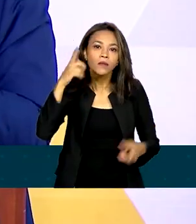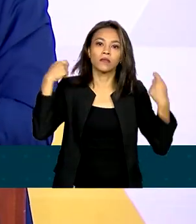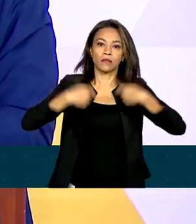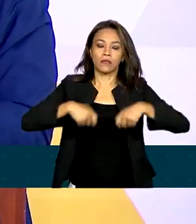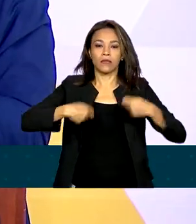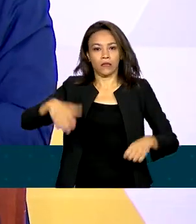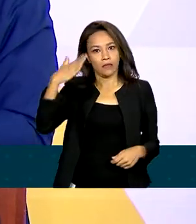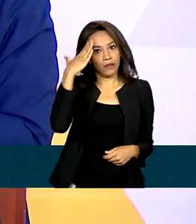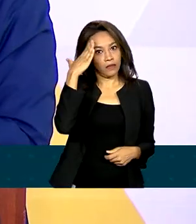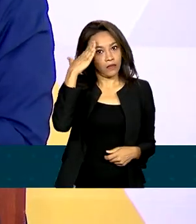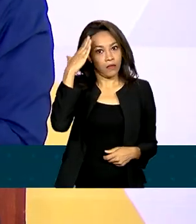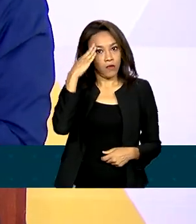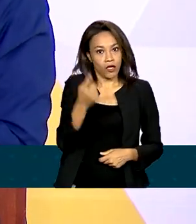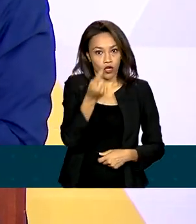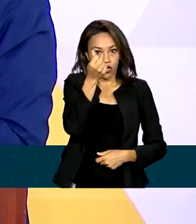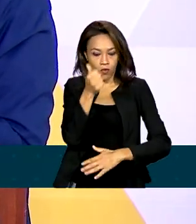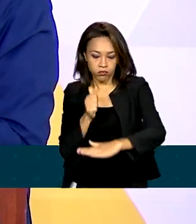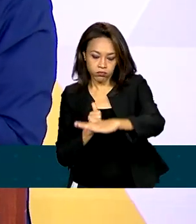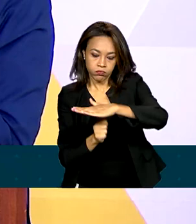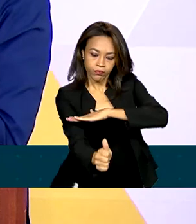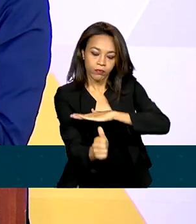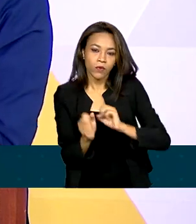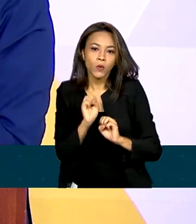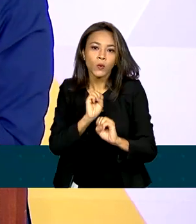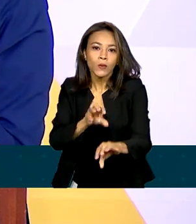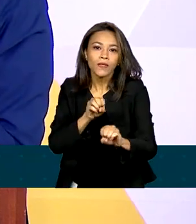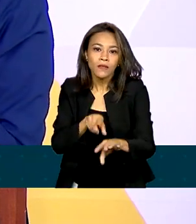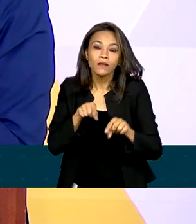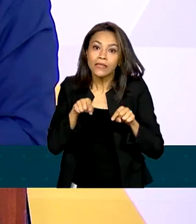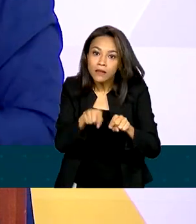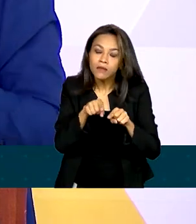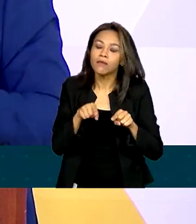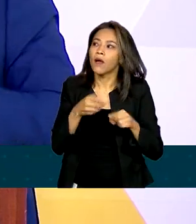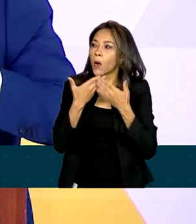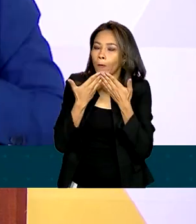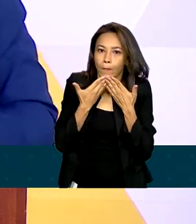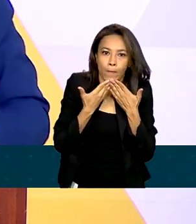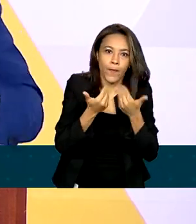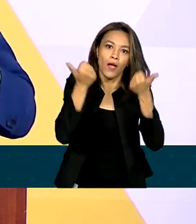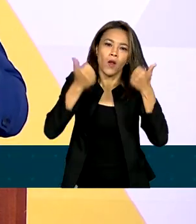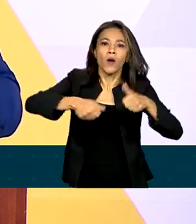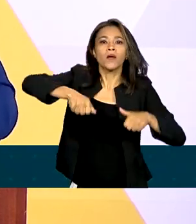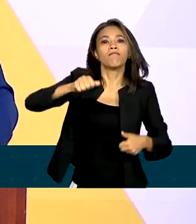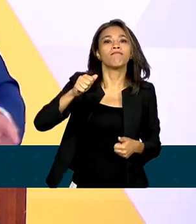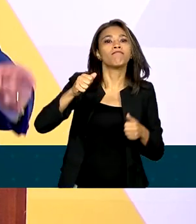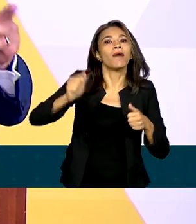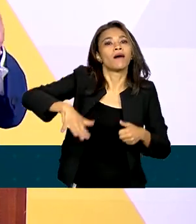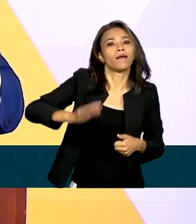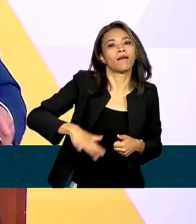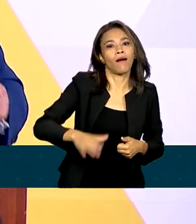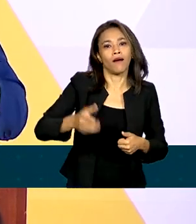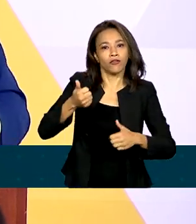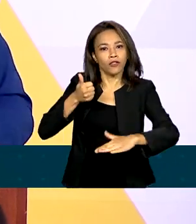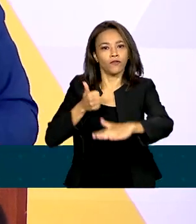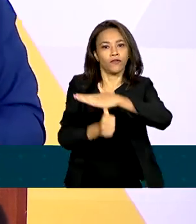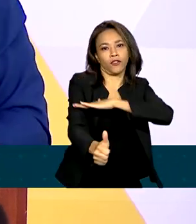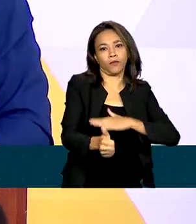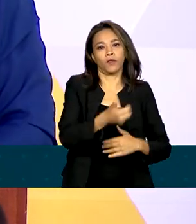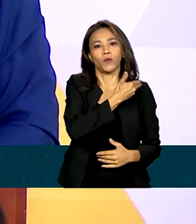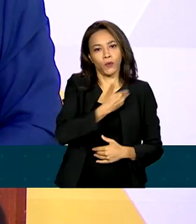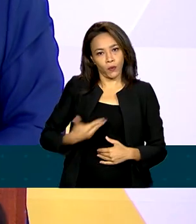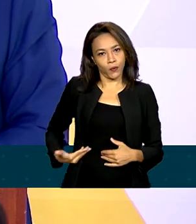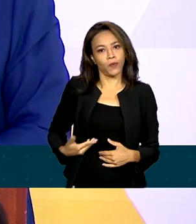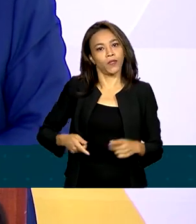que investimento em educação é o melhor e o mais barato investimento que um Estado pode